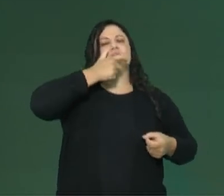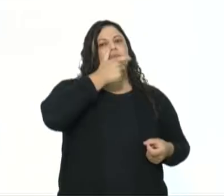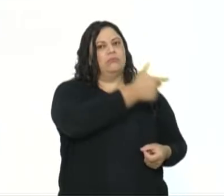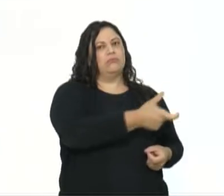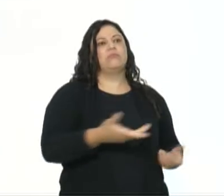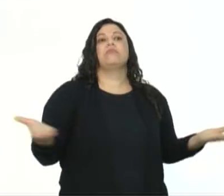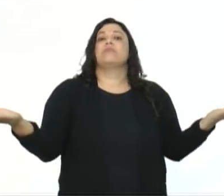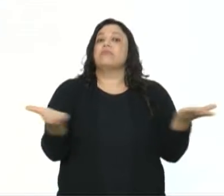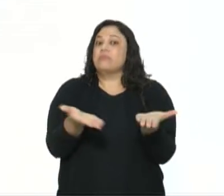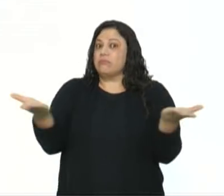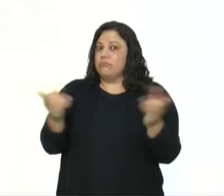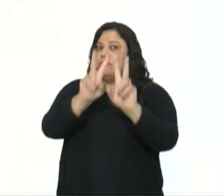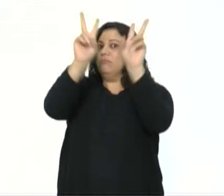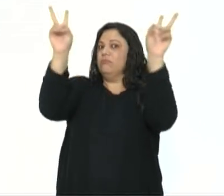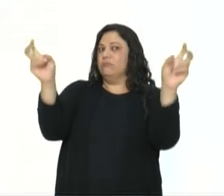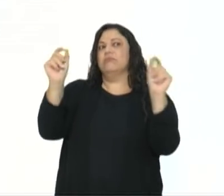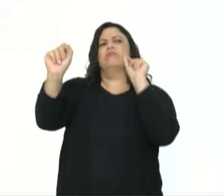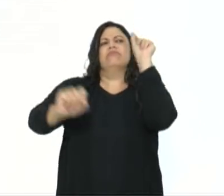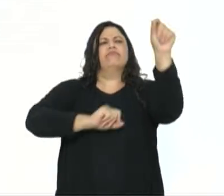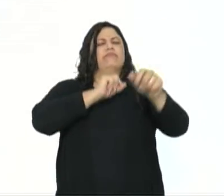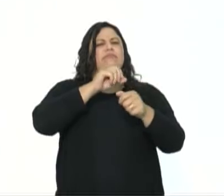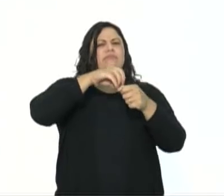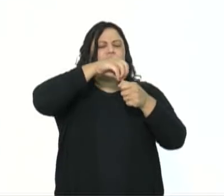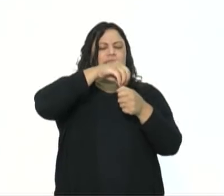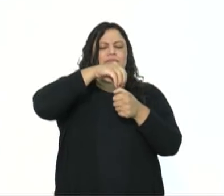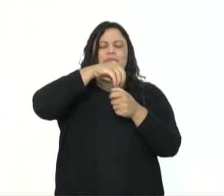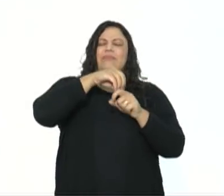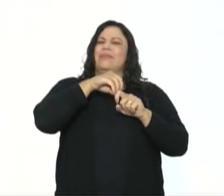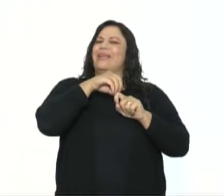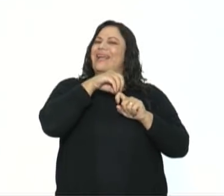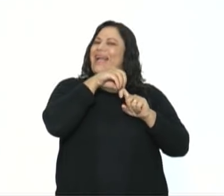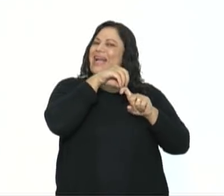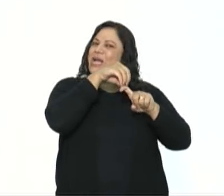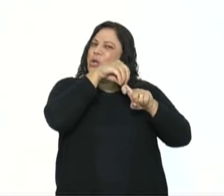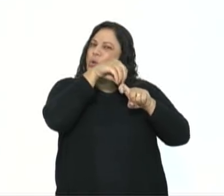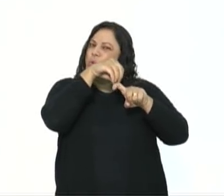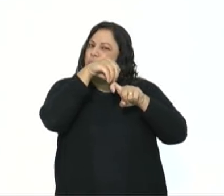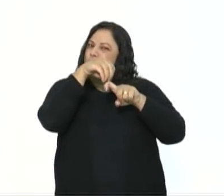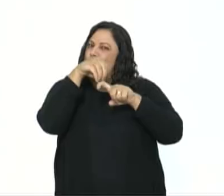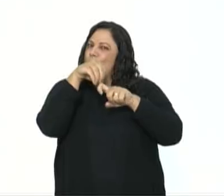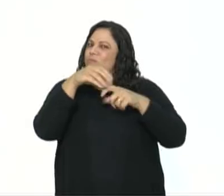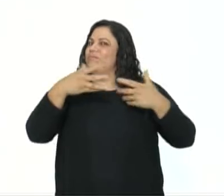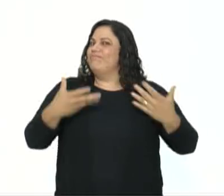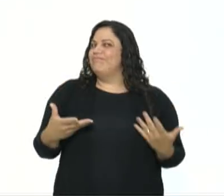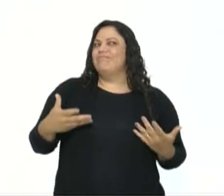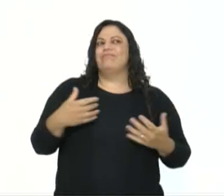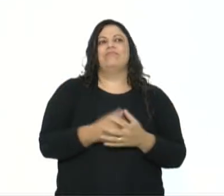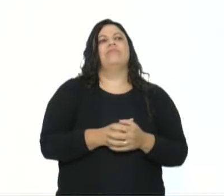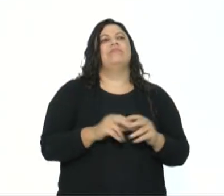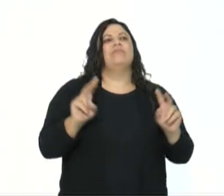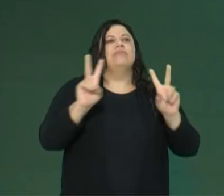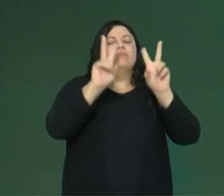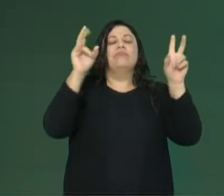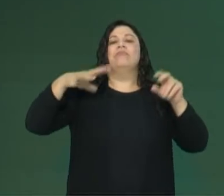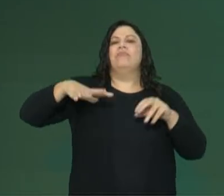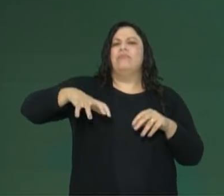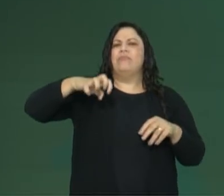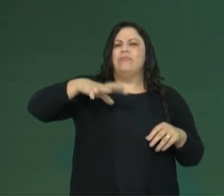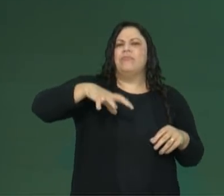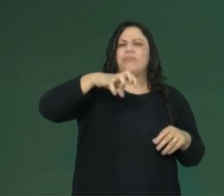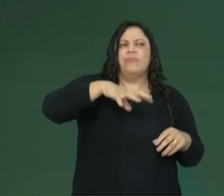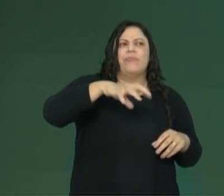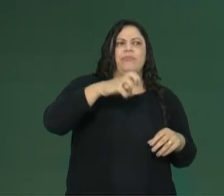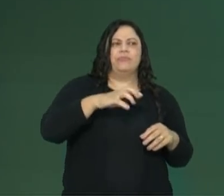como será, senhor caracol, comedor de morangos? Moluscos. Simetria bilateral, como nós